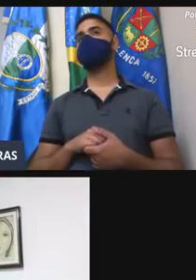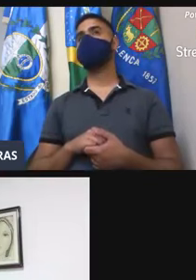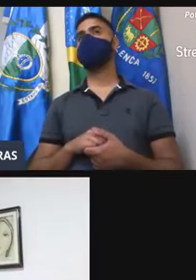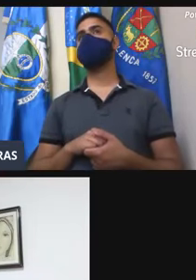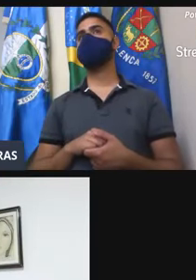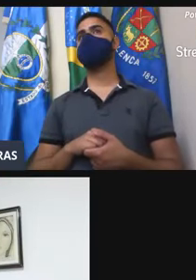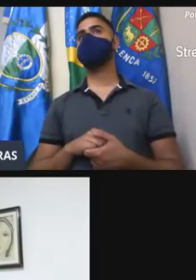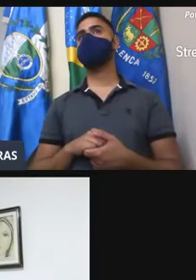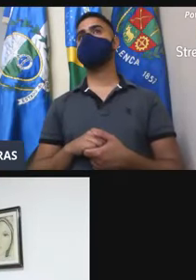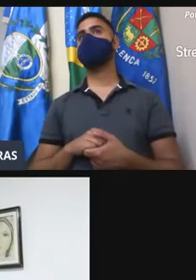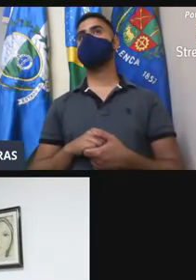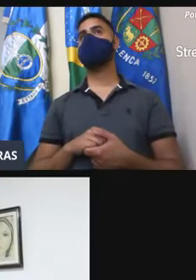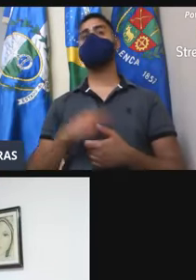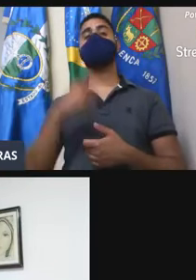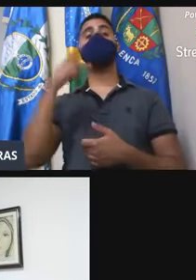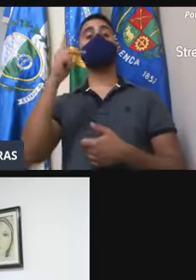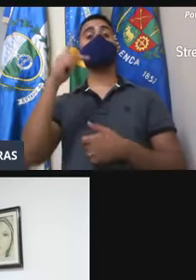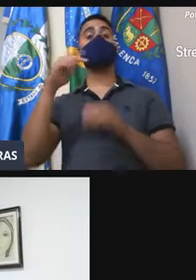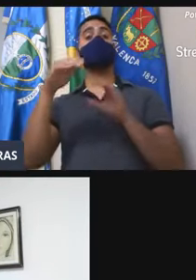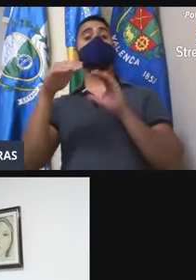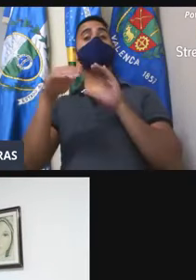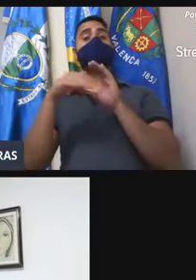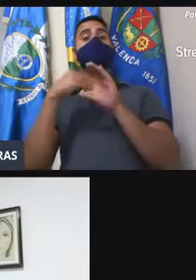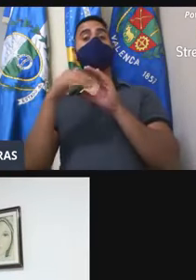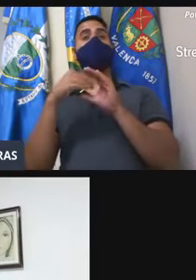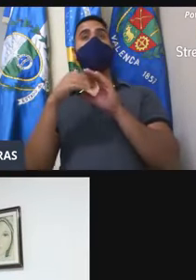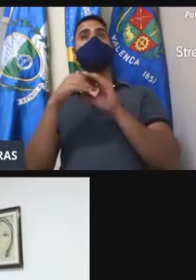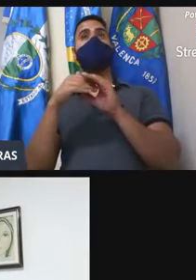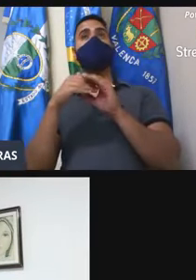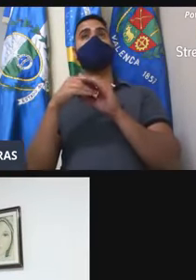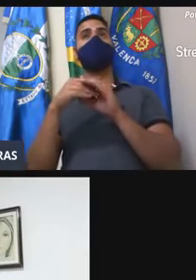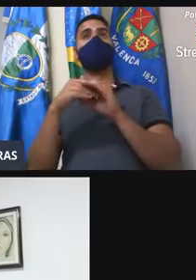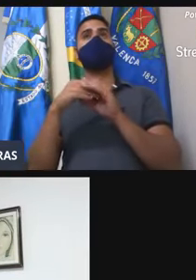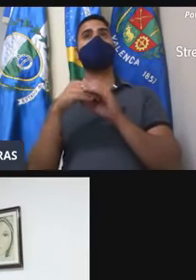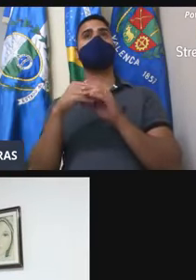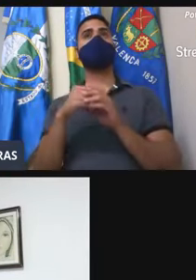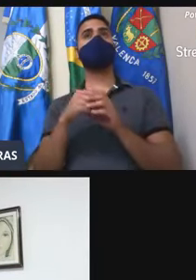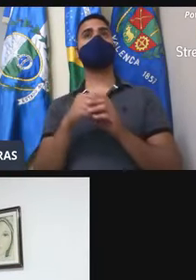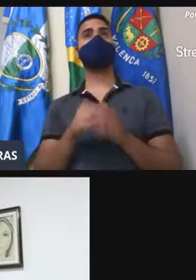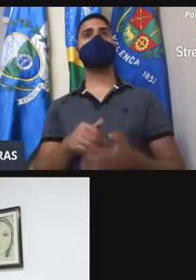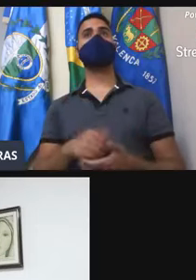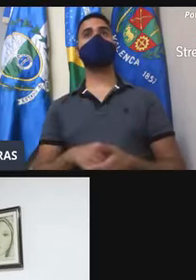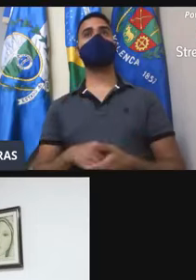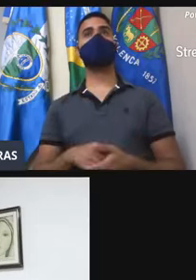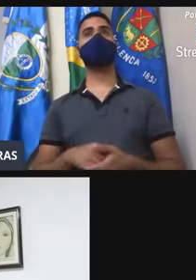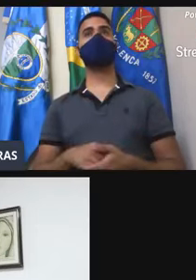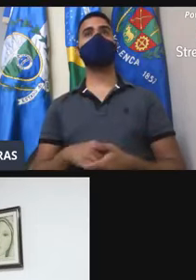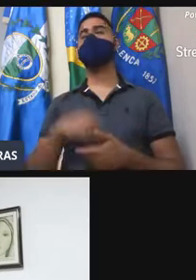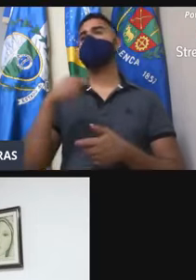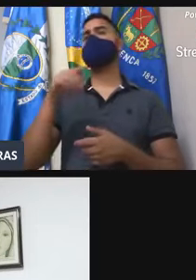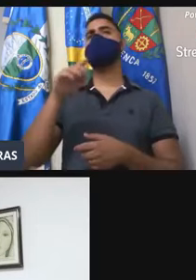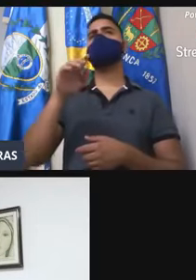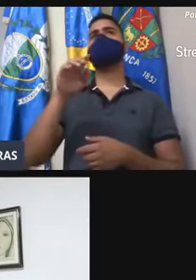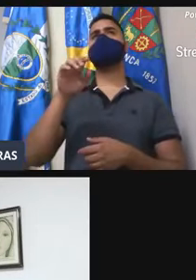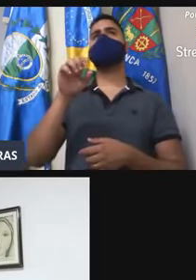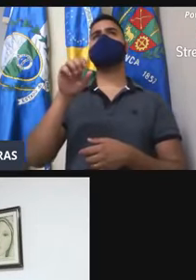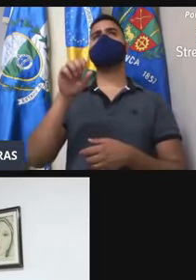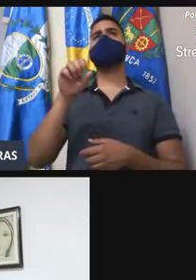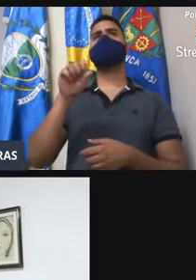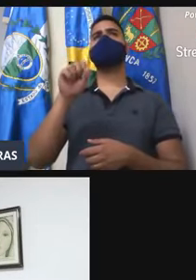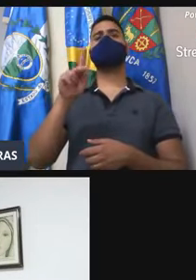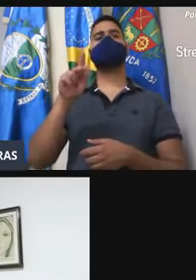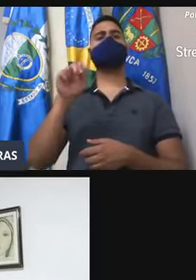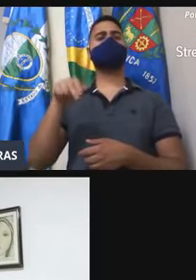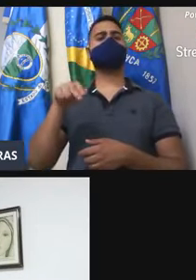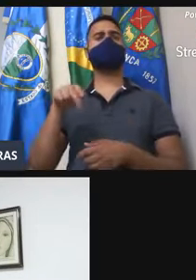e-mail foi para o SPAM, mas eles imprimindo, a gente lê na própria expediente de hoje. Tá bom, vereador? Acabou de informar a gente. Então, se não puder,